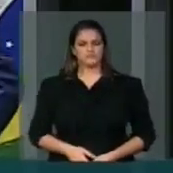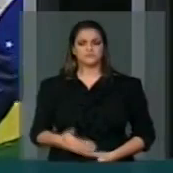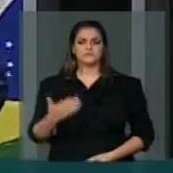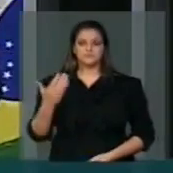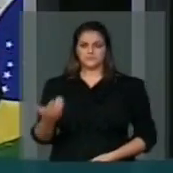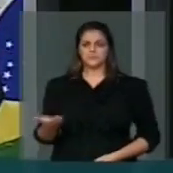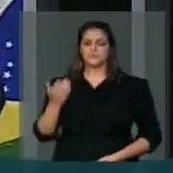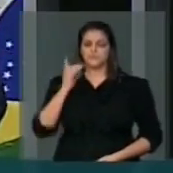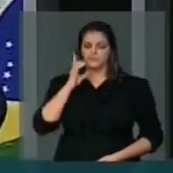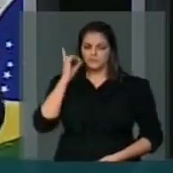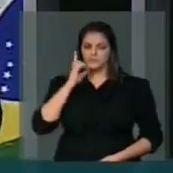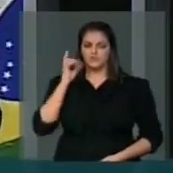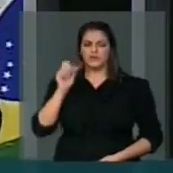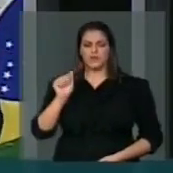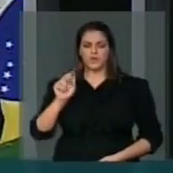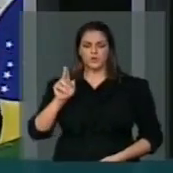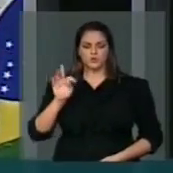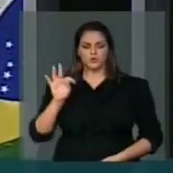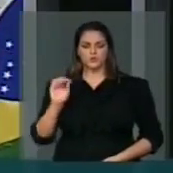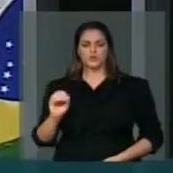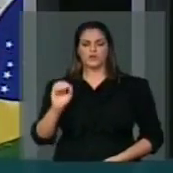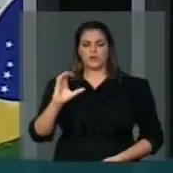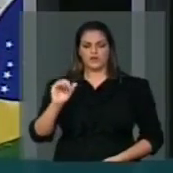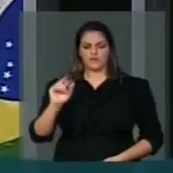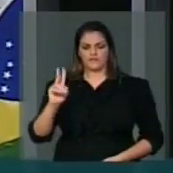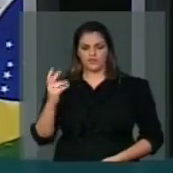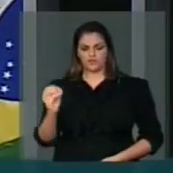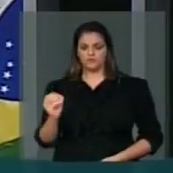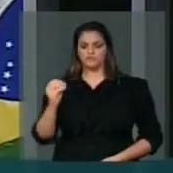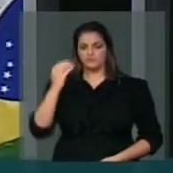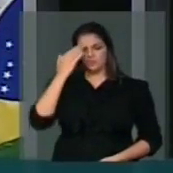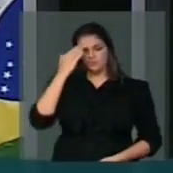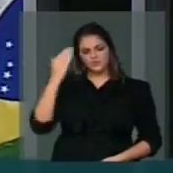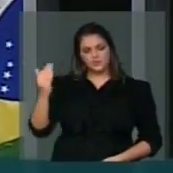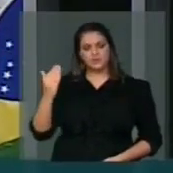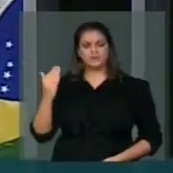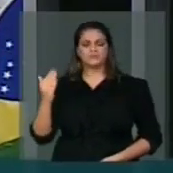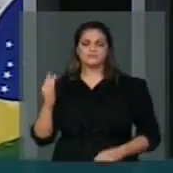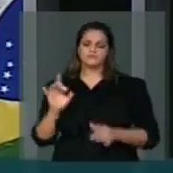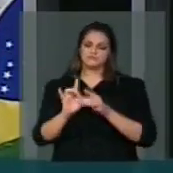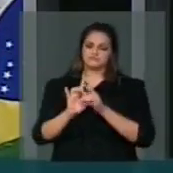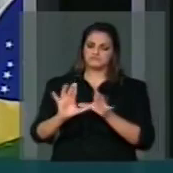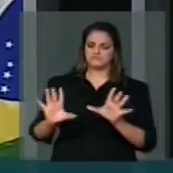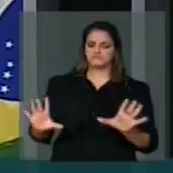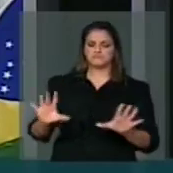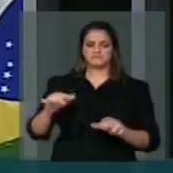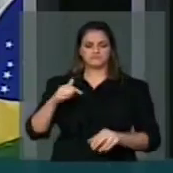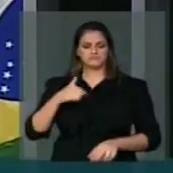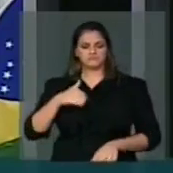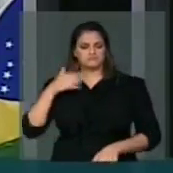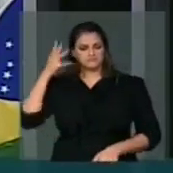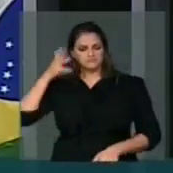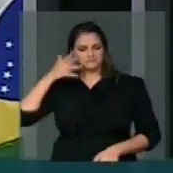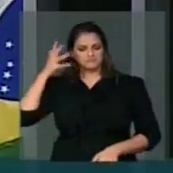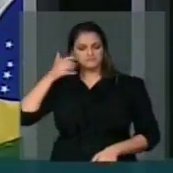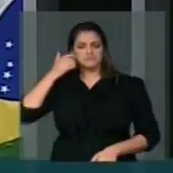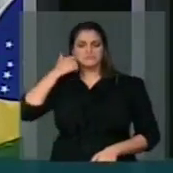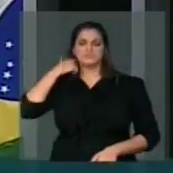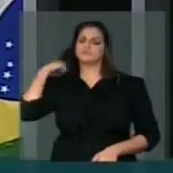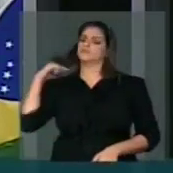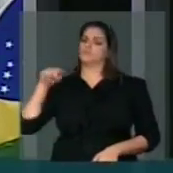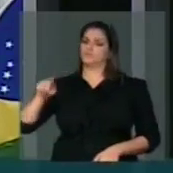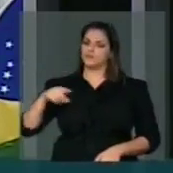Carvalho, agradeço a Vossa Excelência pela colaboração de permitir que, ao presidir esta